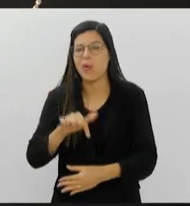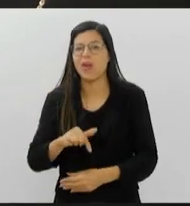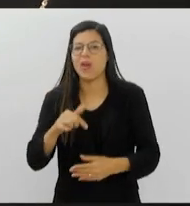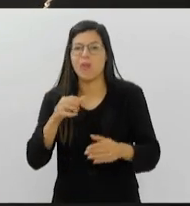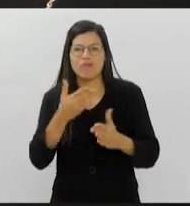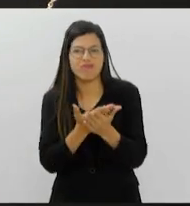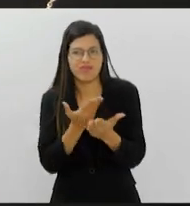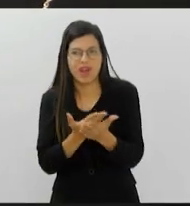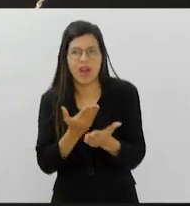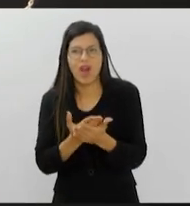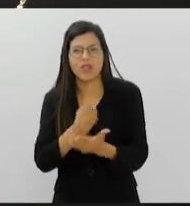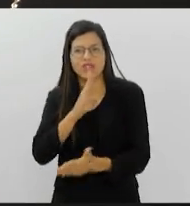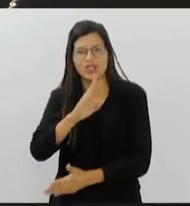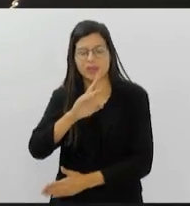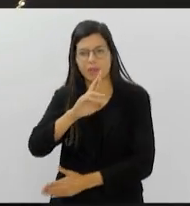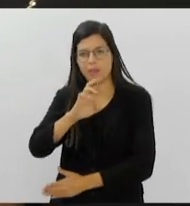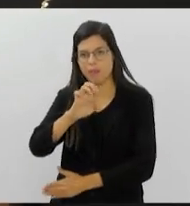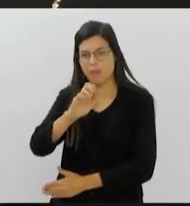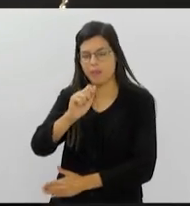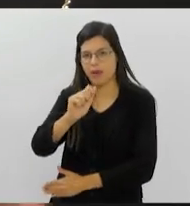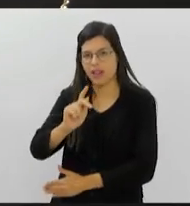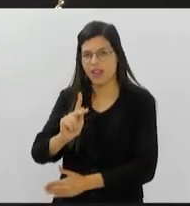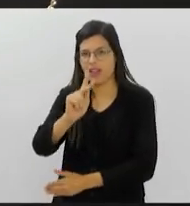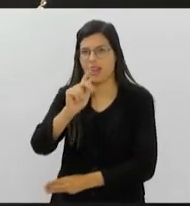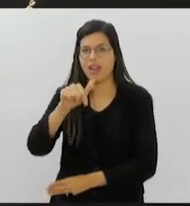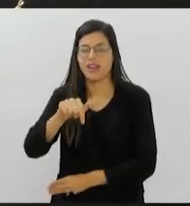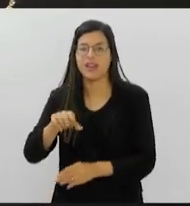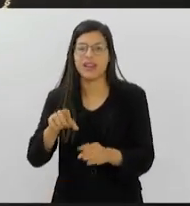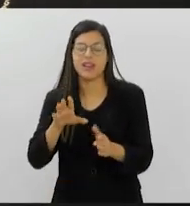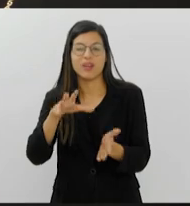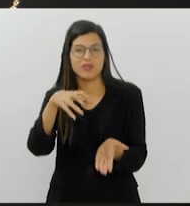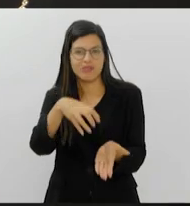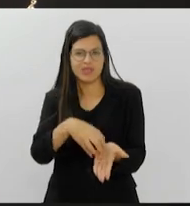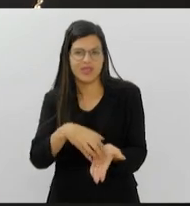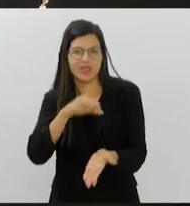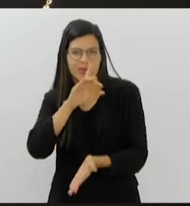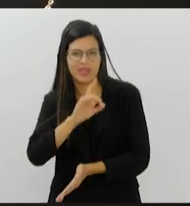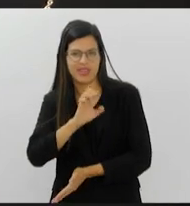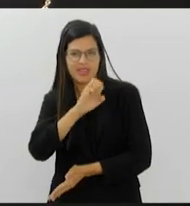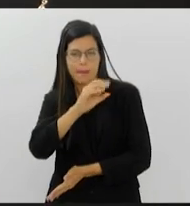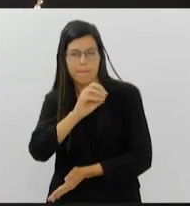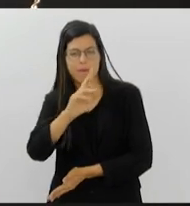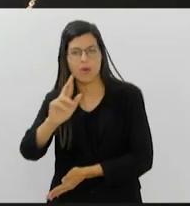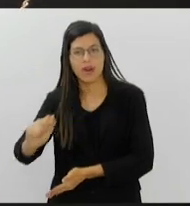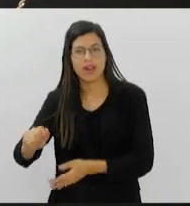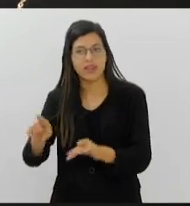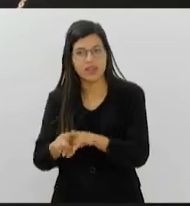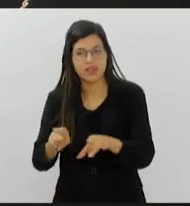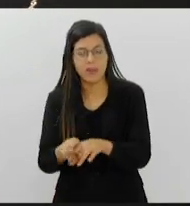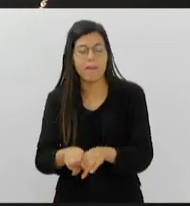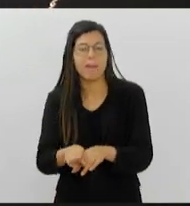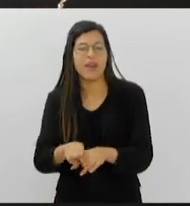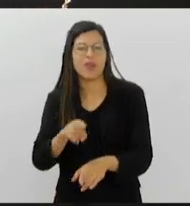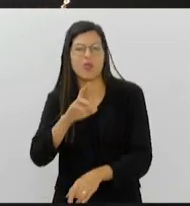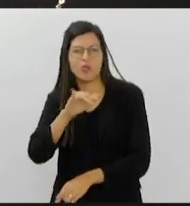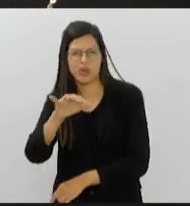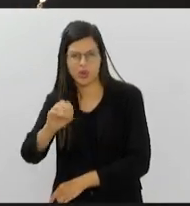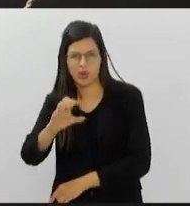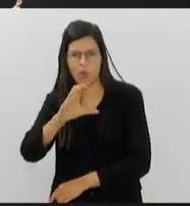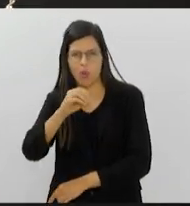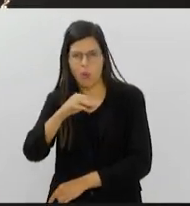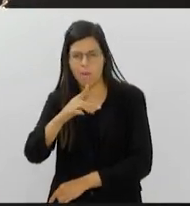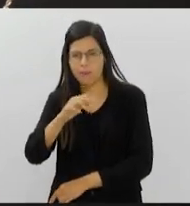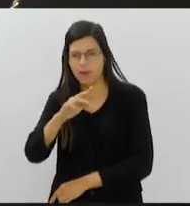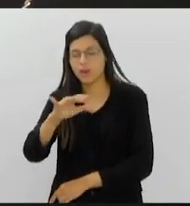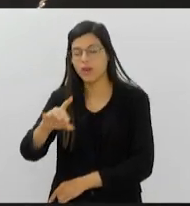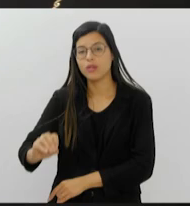num projeto Break Social Brasil, no Centro de Movimento Deborah Koch, com muito orgulho. E também dou no GFEP, no Rio Comprido. São espaços que abriram a